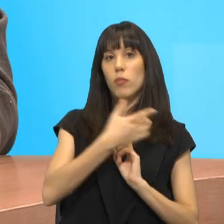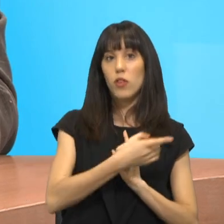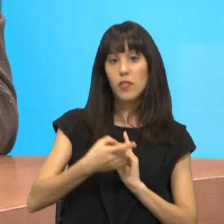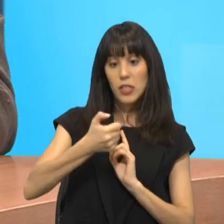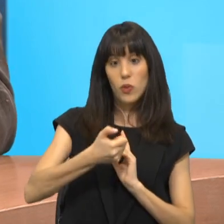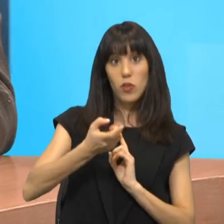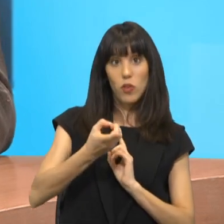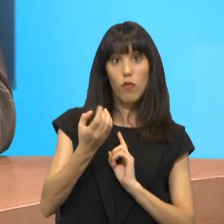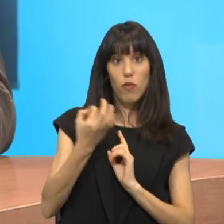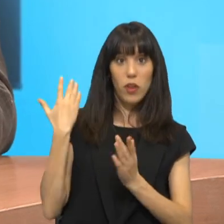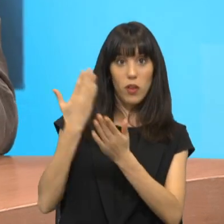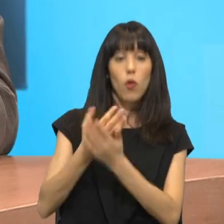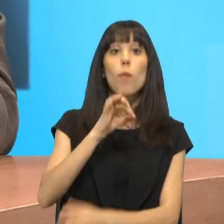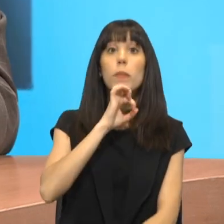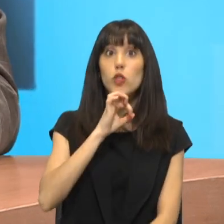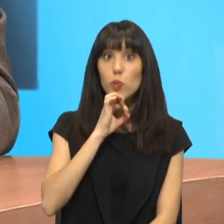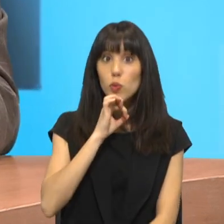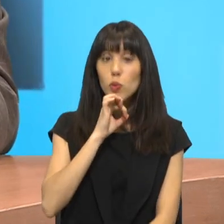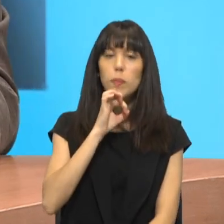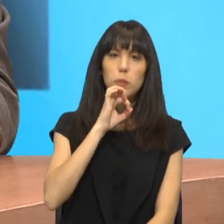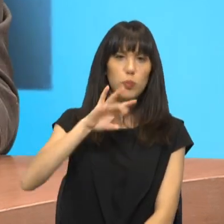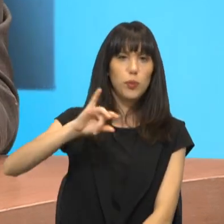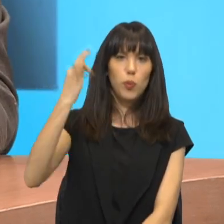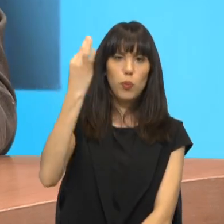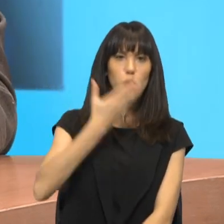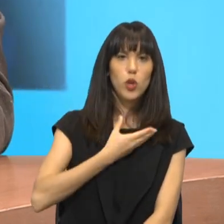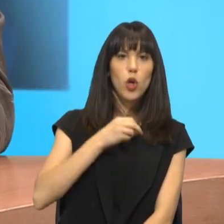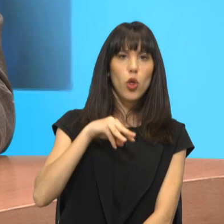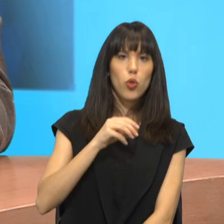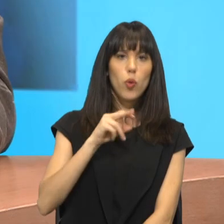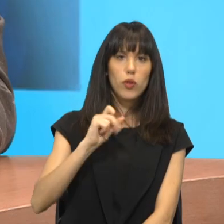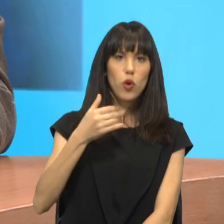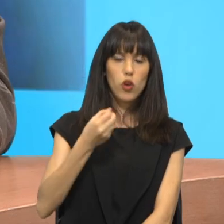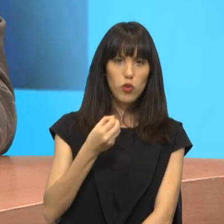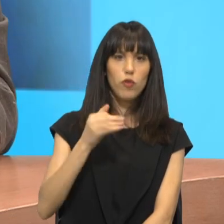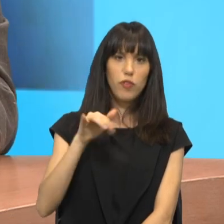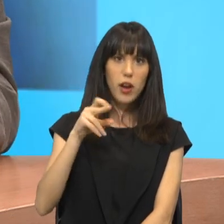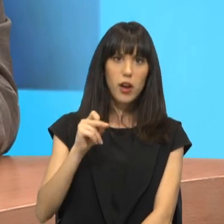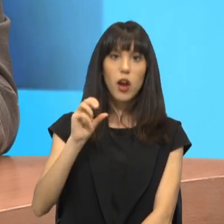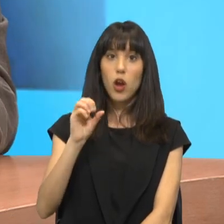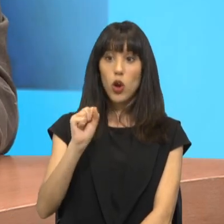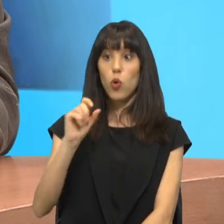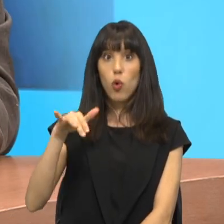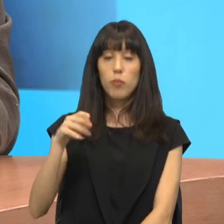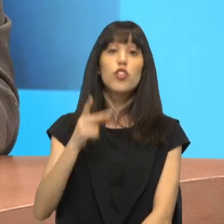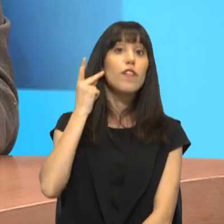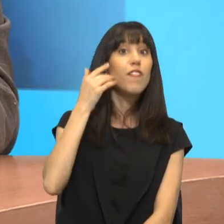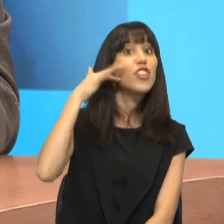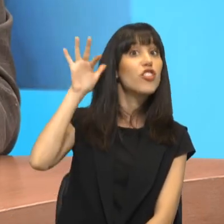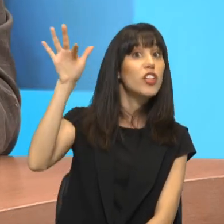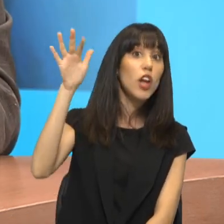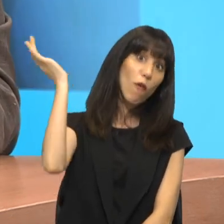1959, havia um bispo, o bispo do Porto, Dom António Ferreira Gomes, que vivia em exílio. Exílio forçado. Porquê? Porque